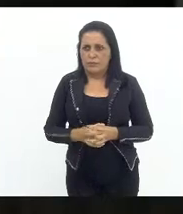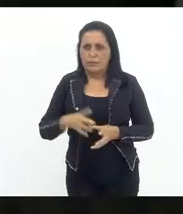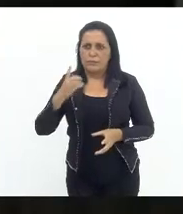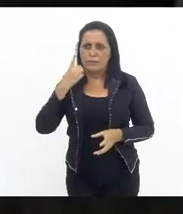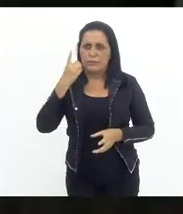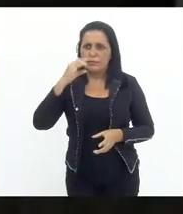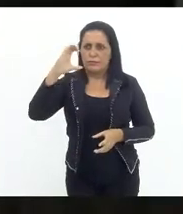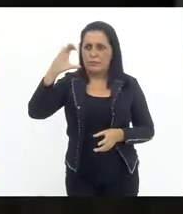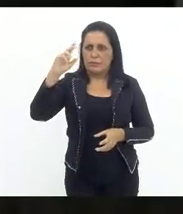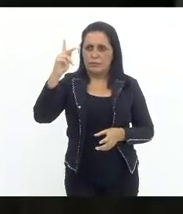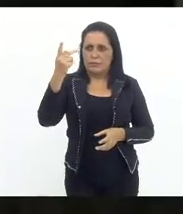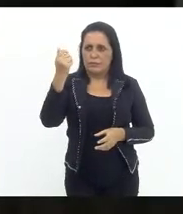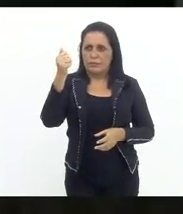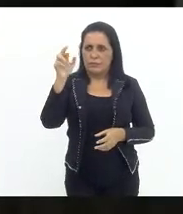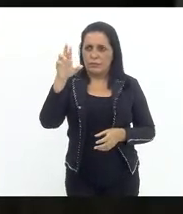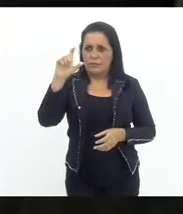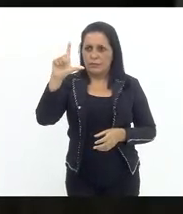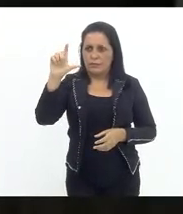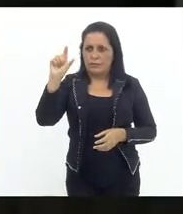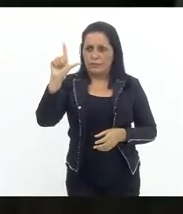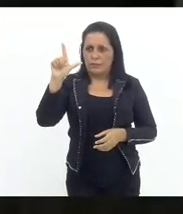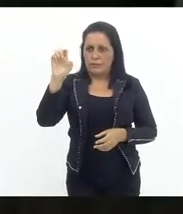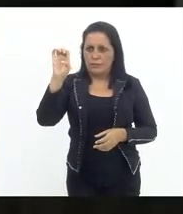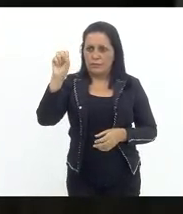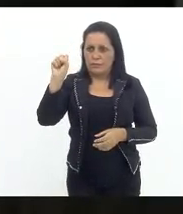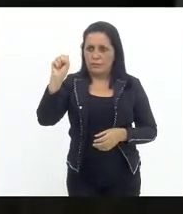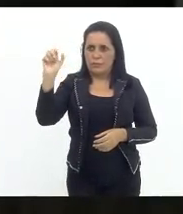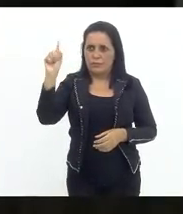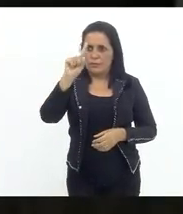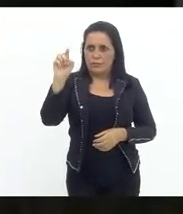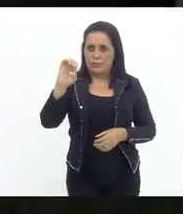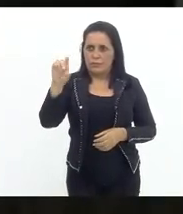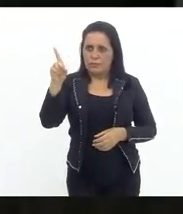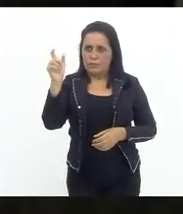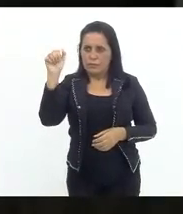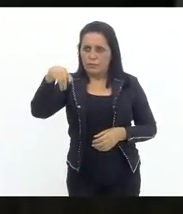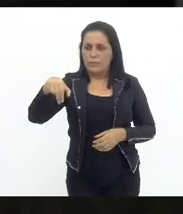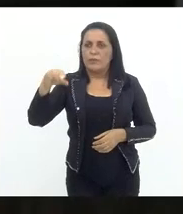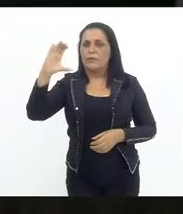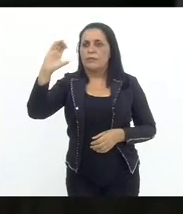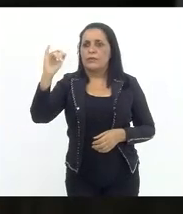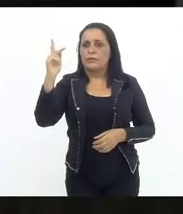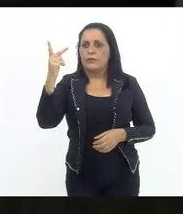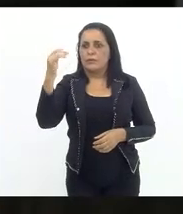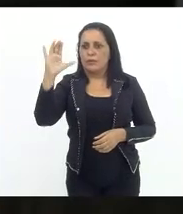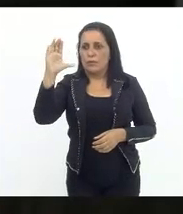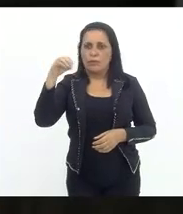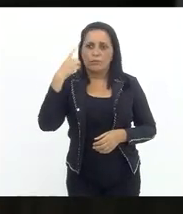Deputado Charles Batista. Deputada Zeidan. Deputado Chico Machado.